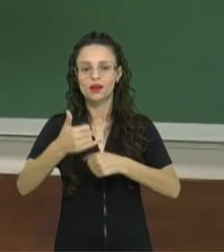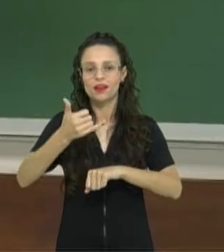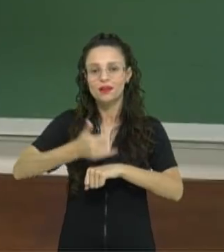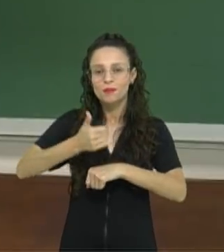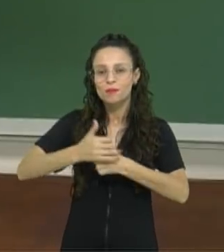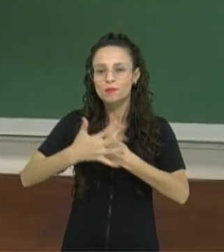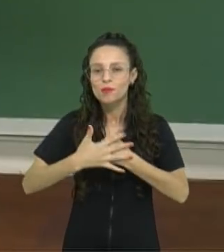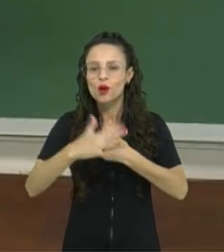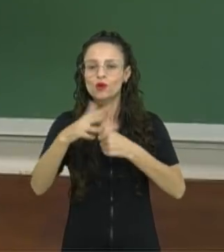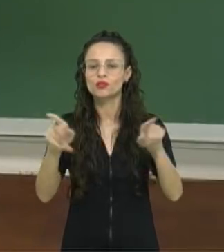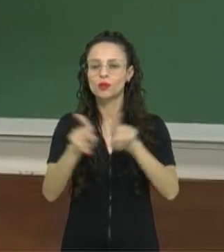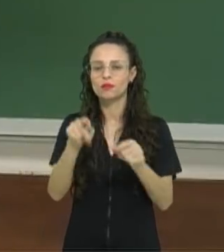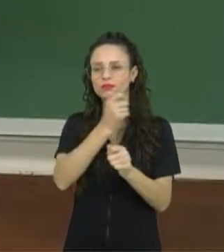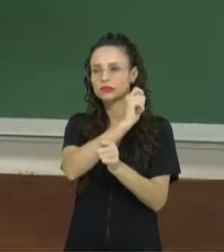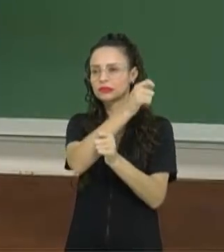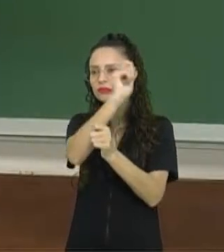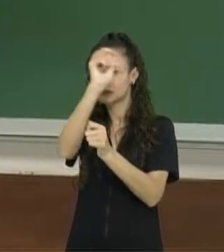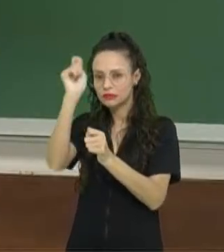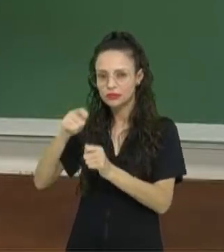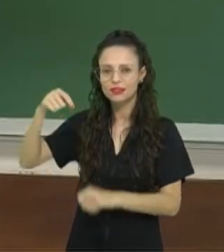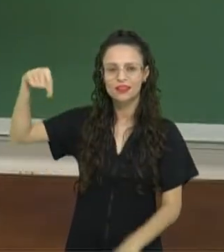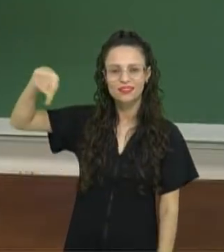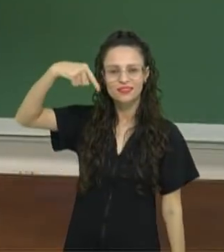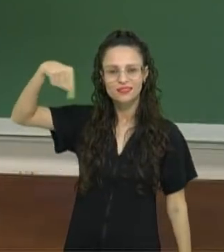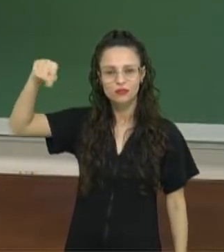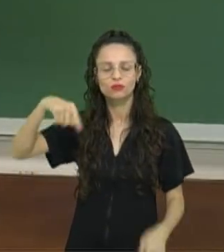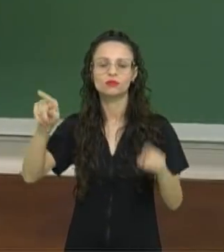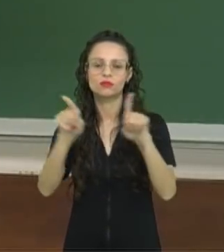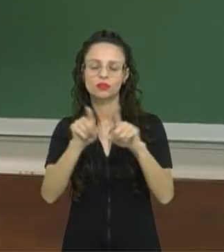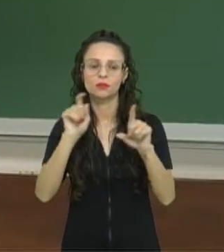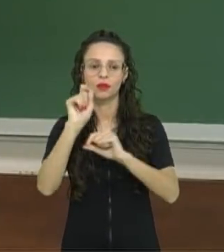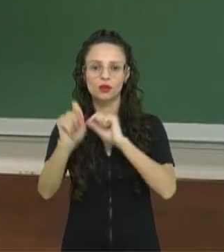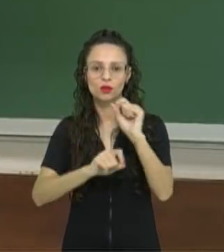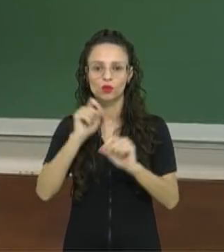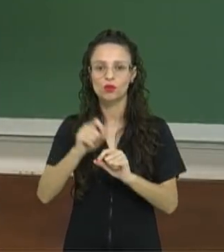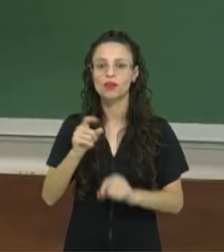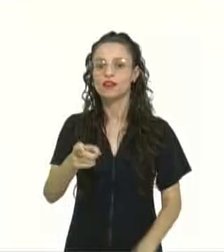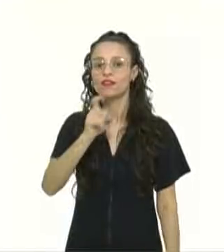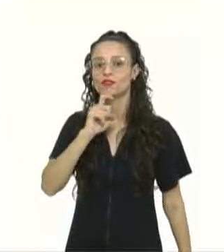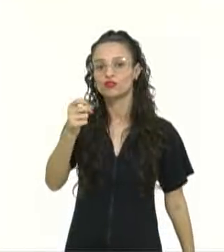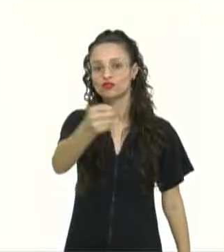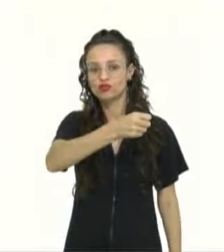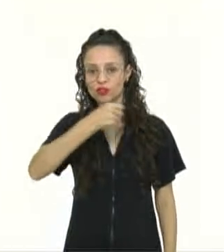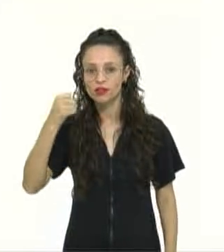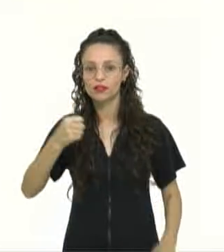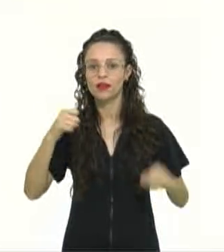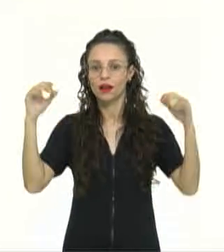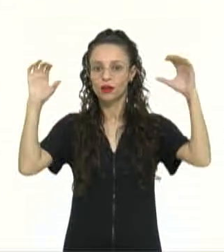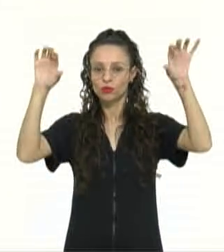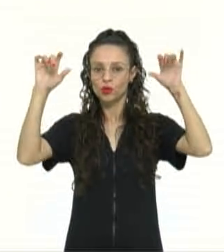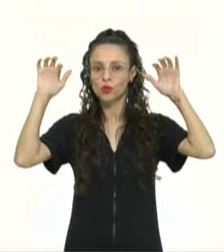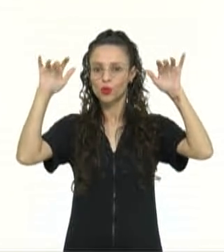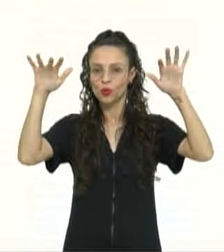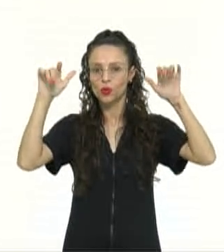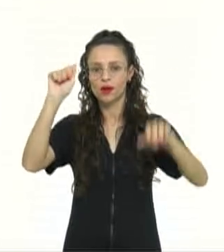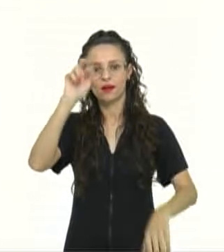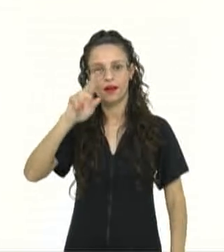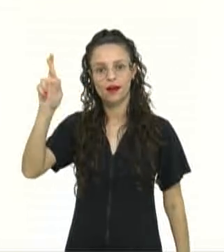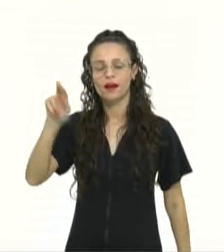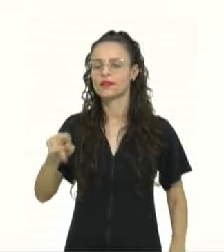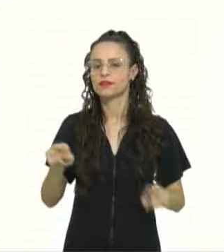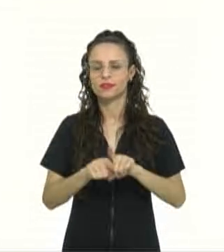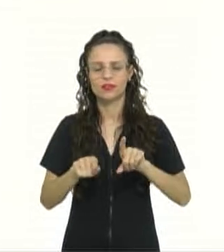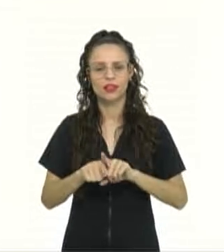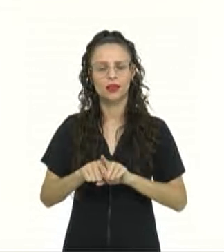em esculturas, em sinos, e também em refrigeradores, condicionadores de ar,